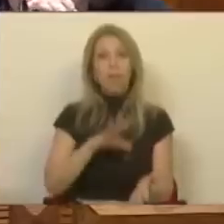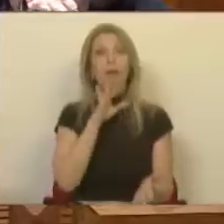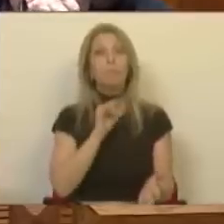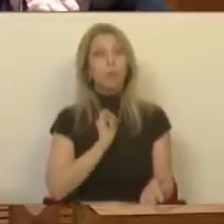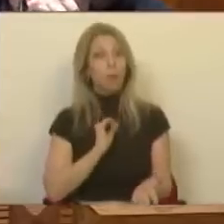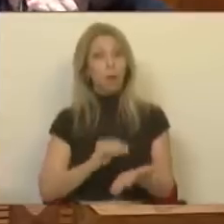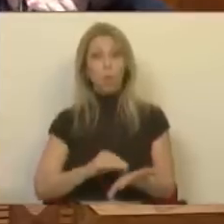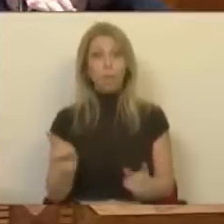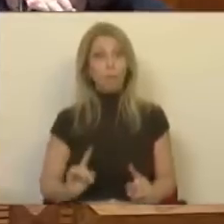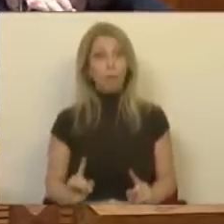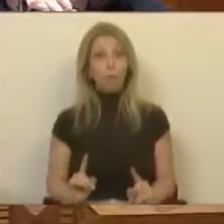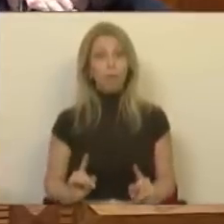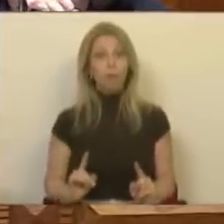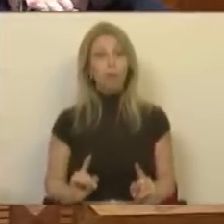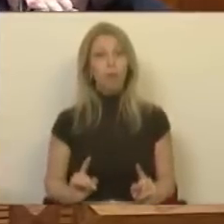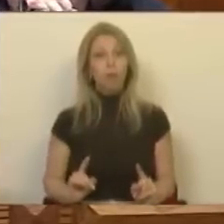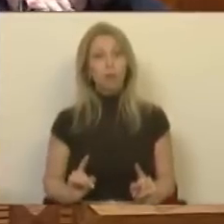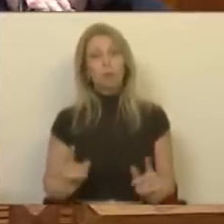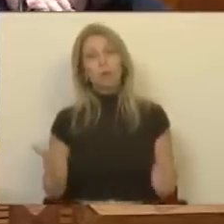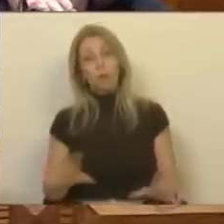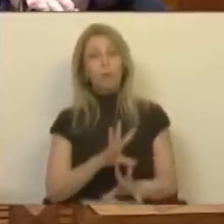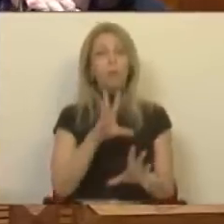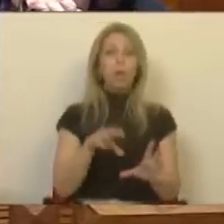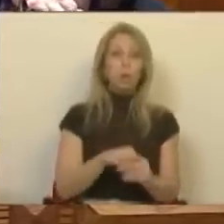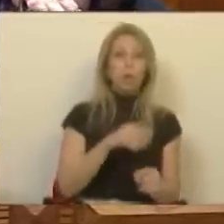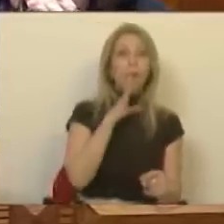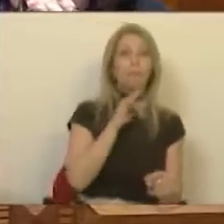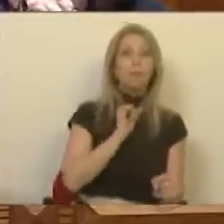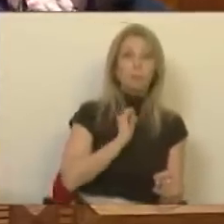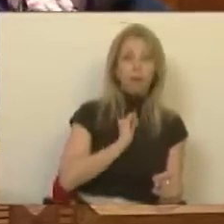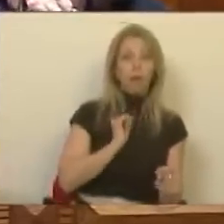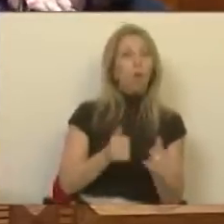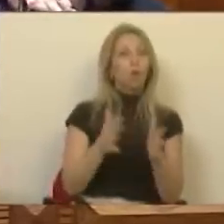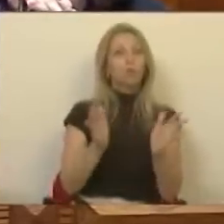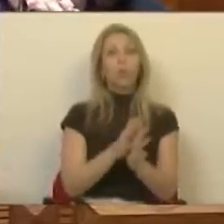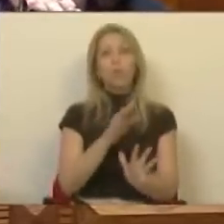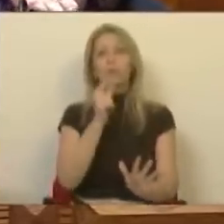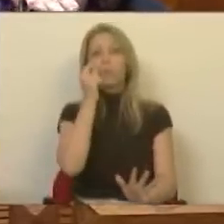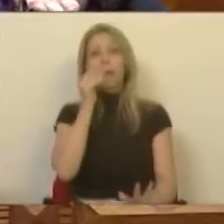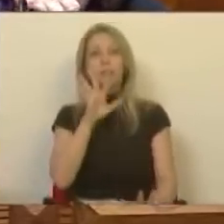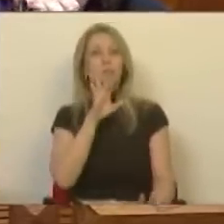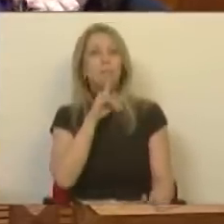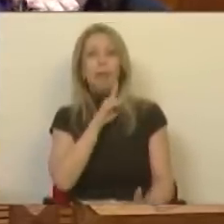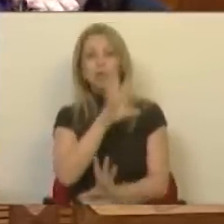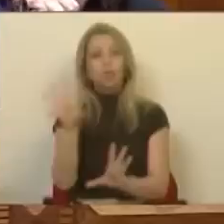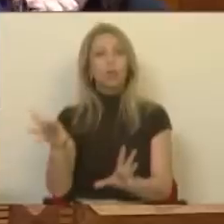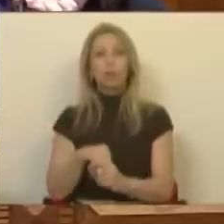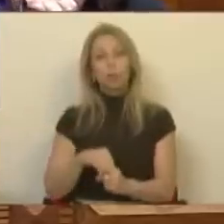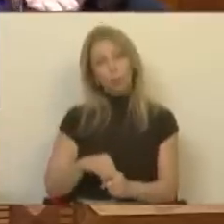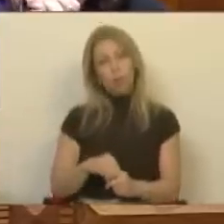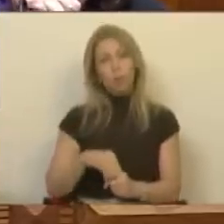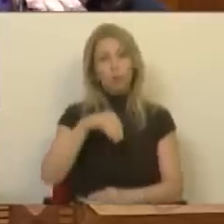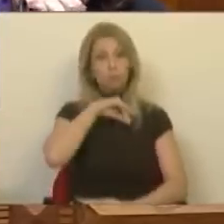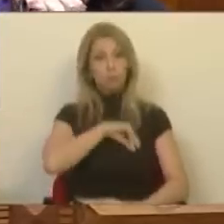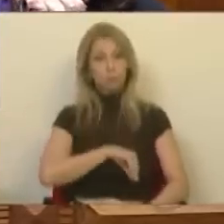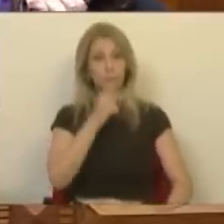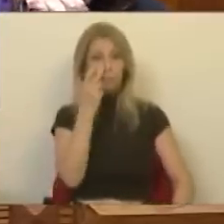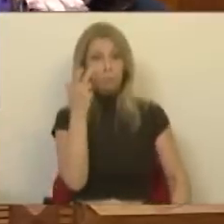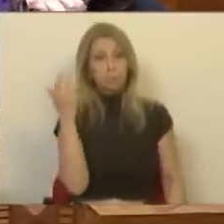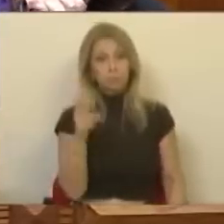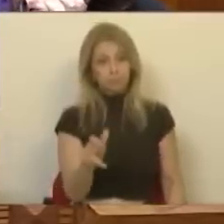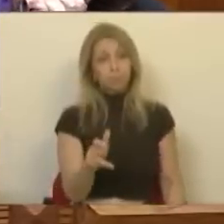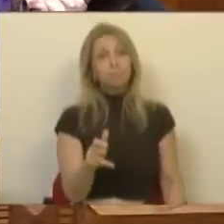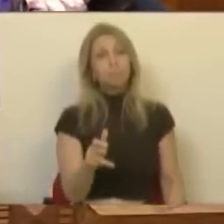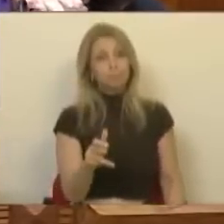e quando incluirmos quero a minha mãe quer Todas as Mães e todos os pais que recebem pensões